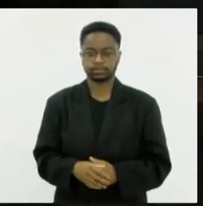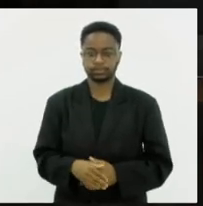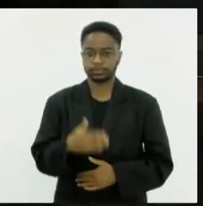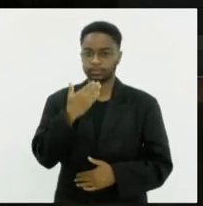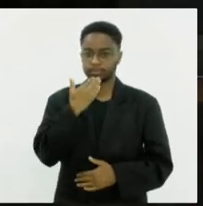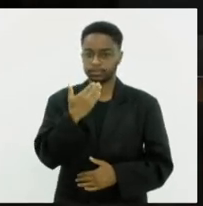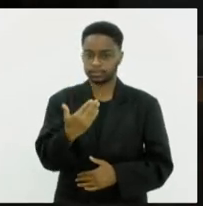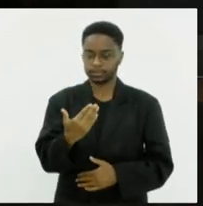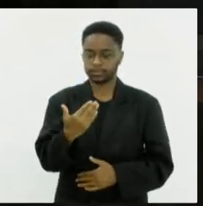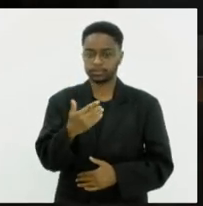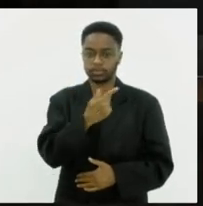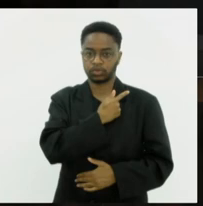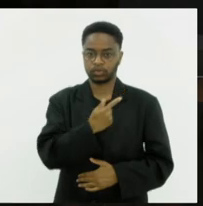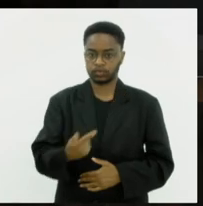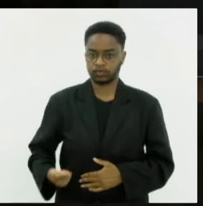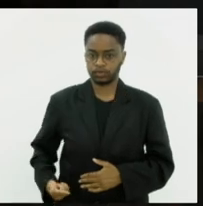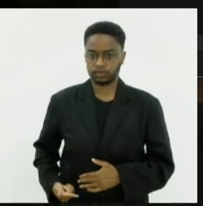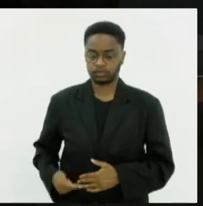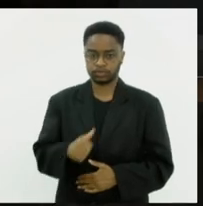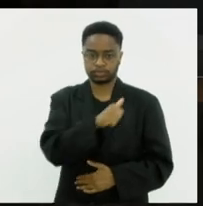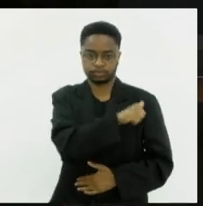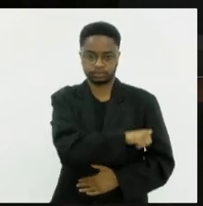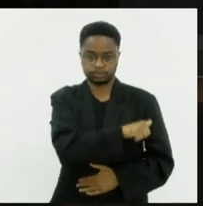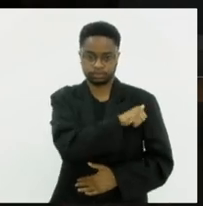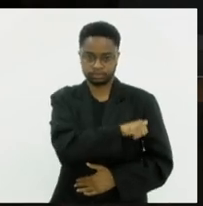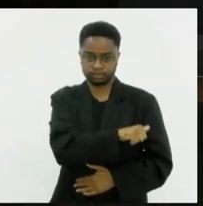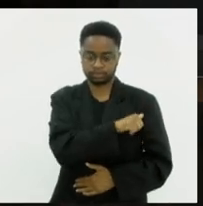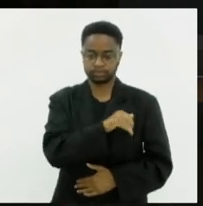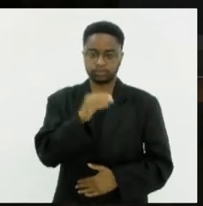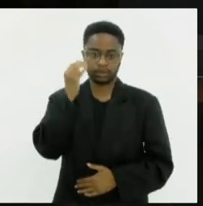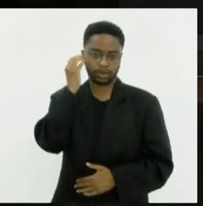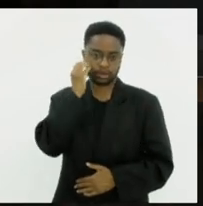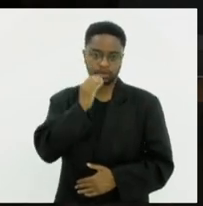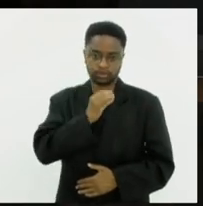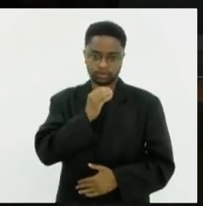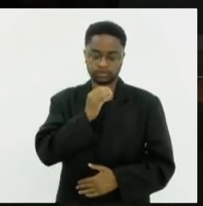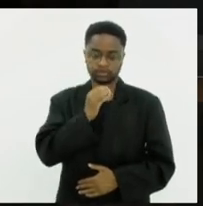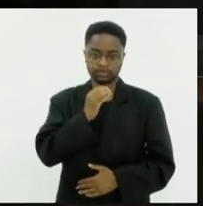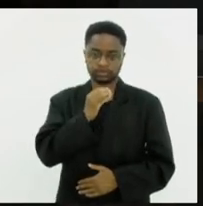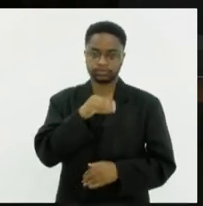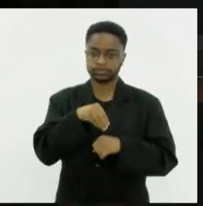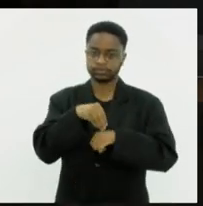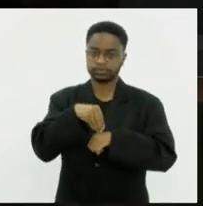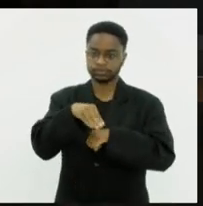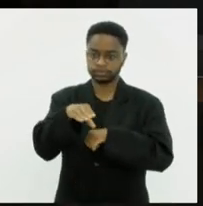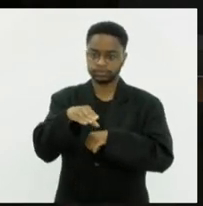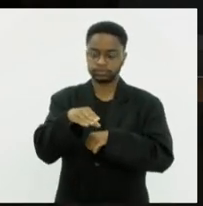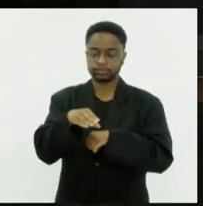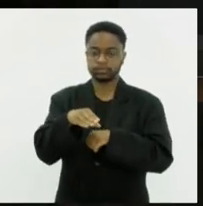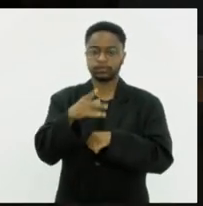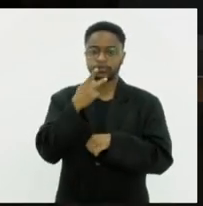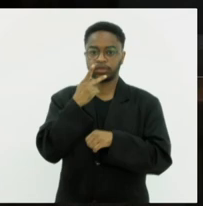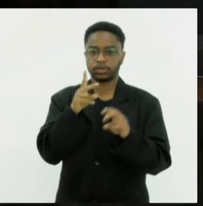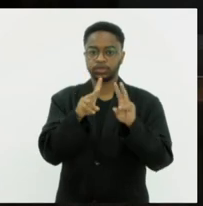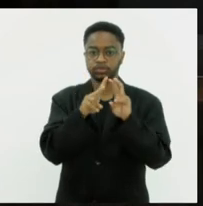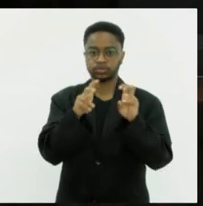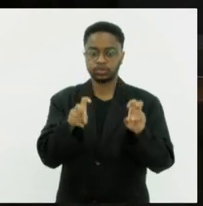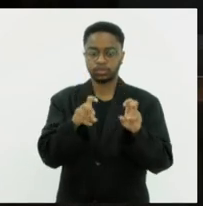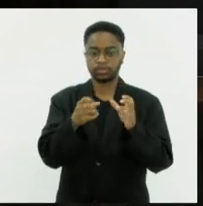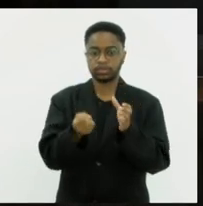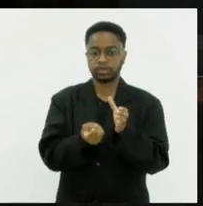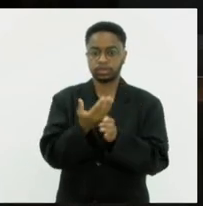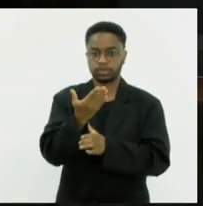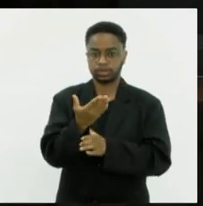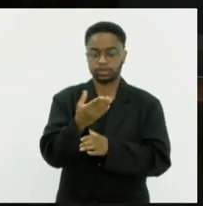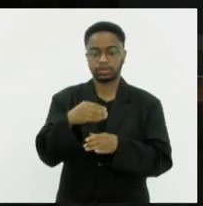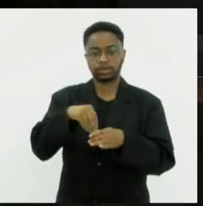ao excelentíssimo governador do Estado do Rio de Janeiro, Cláudio Castro, o envio de mensagem dispondo sobre a criação, no